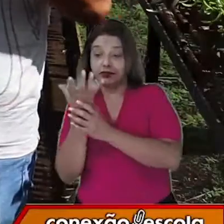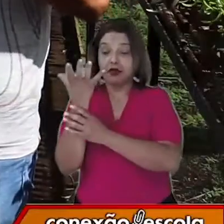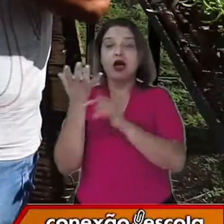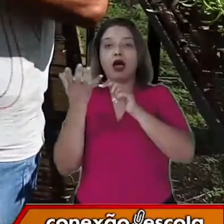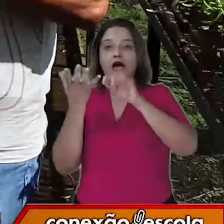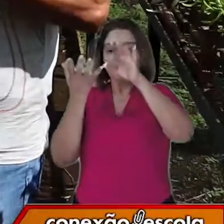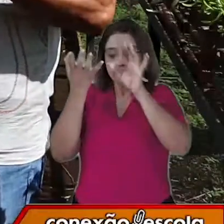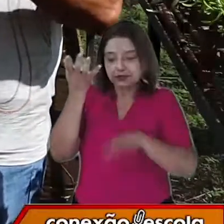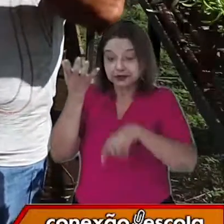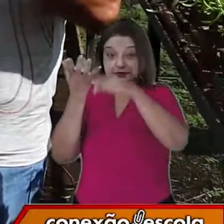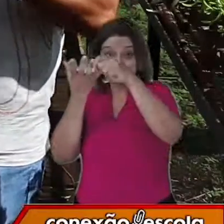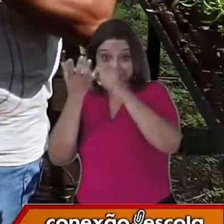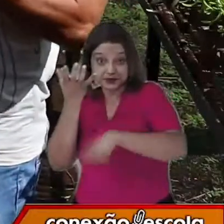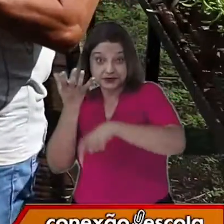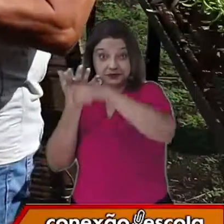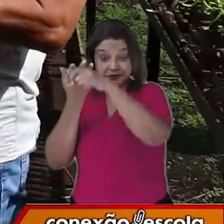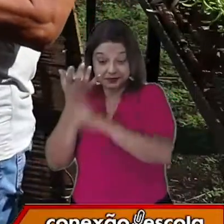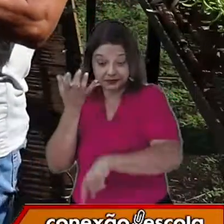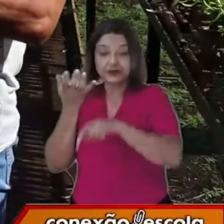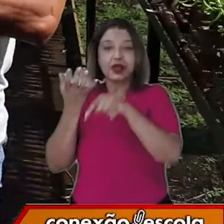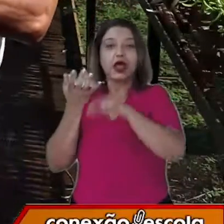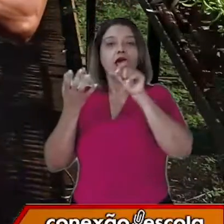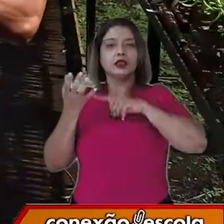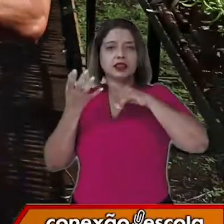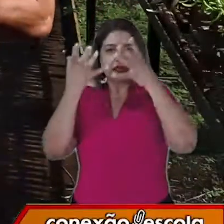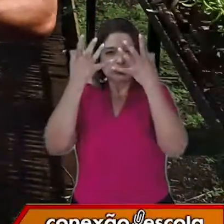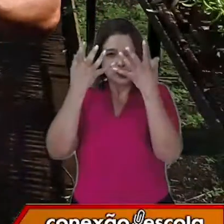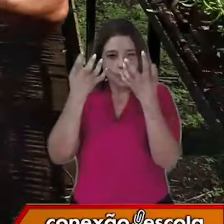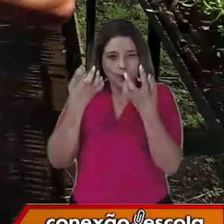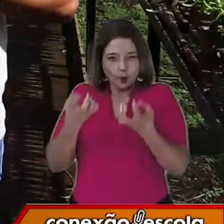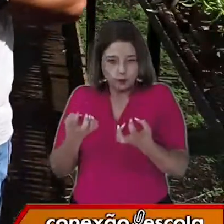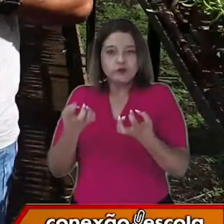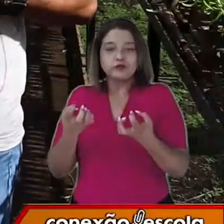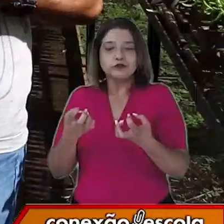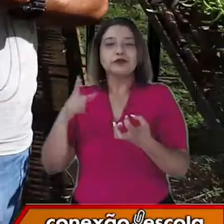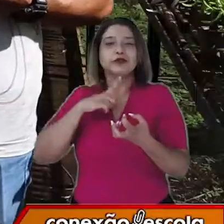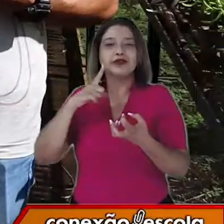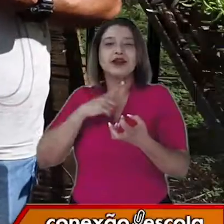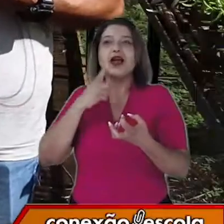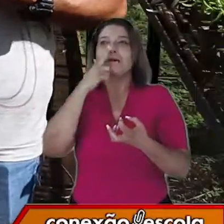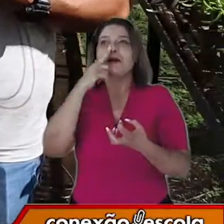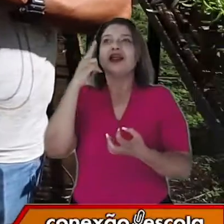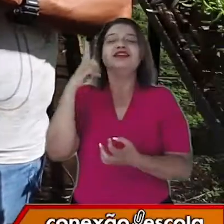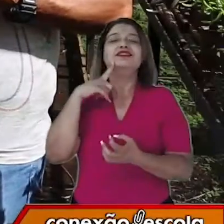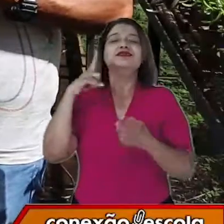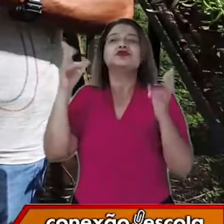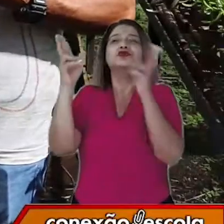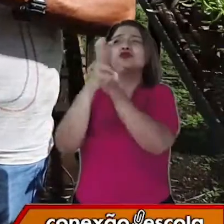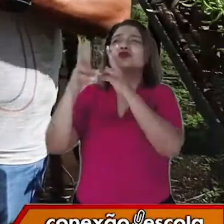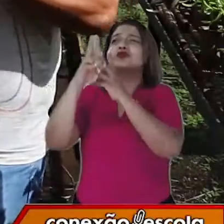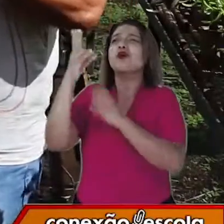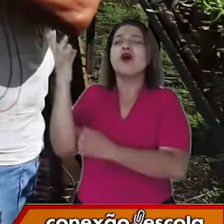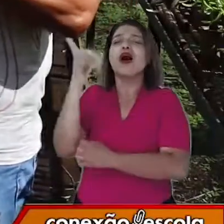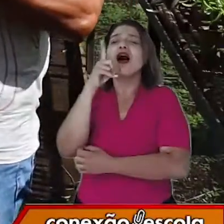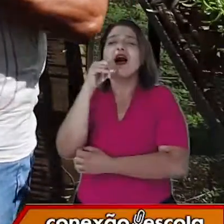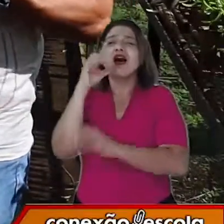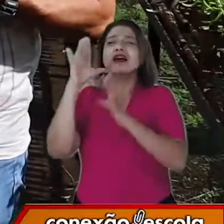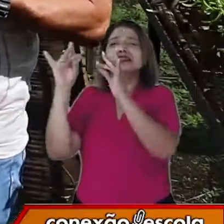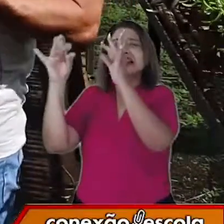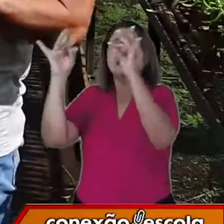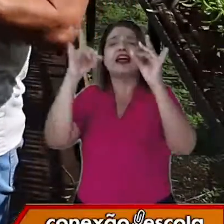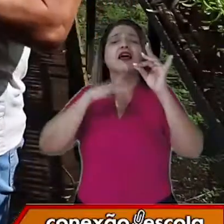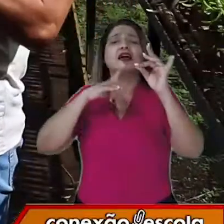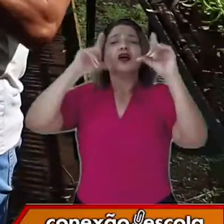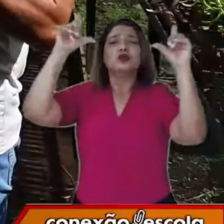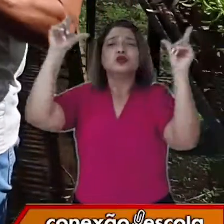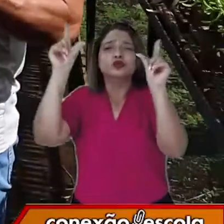frutos e essas sementes. Como é uma época muito seca, é uma época em que a umidade do ar está muito baixa. Então tem mais